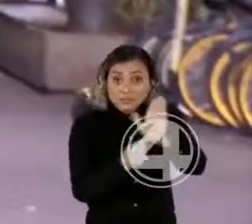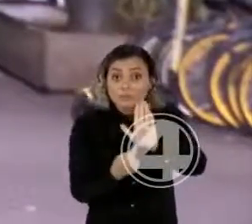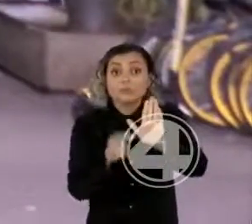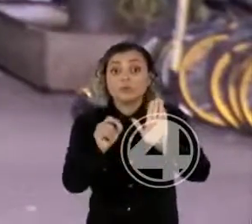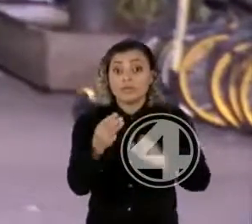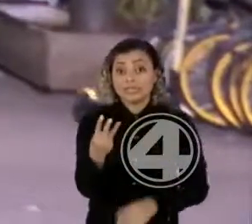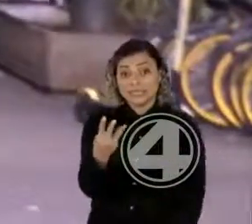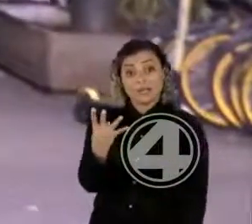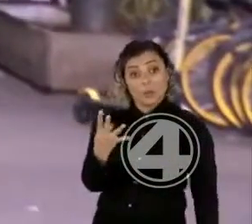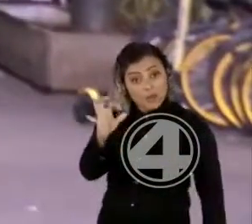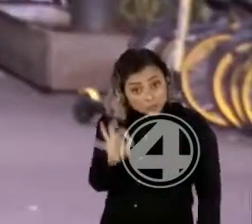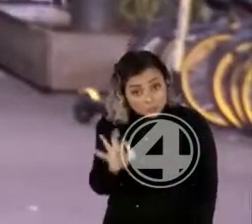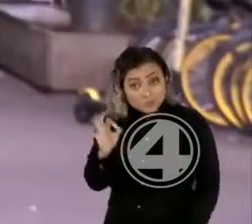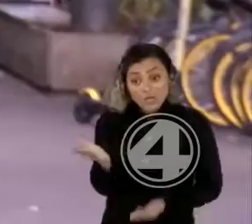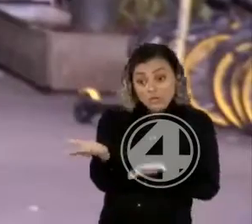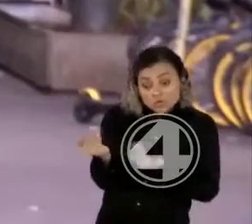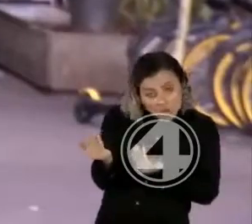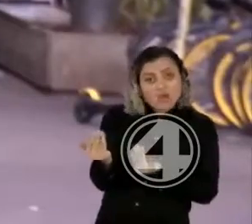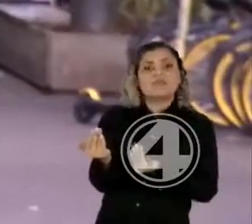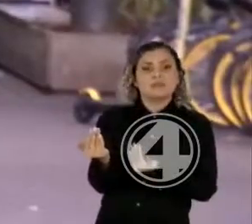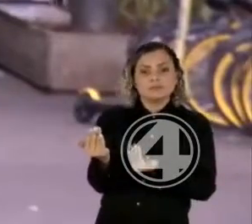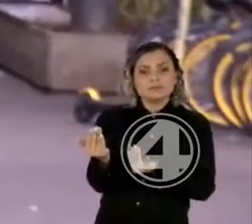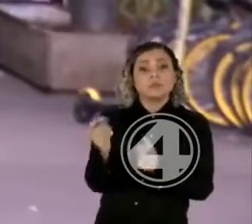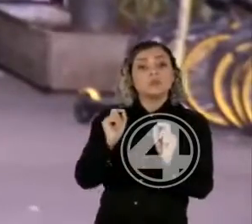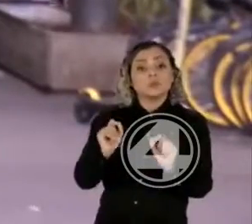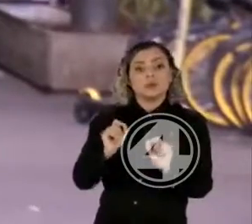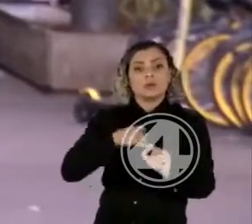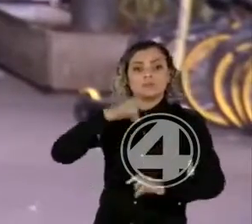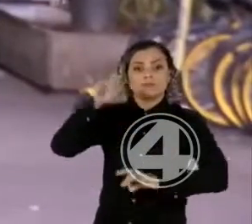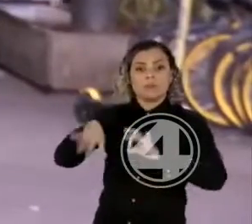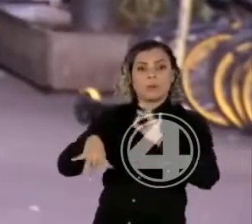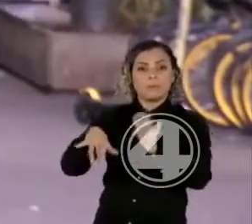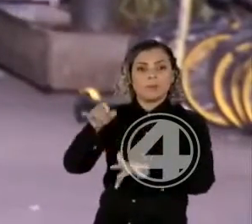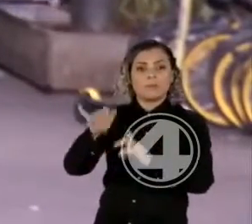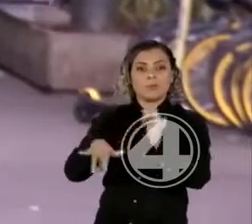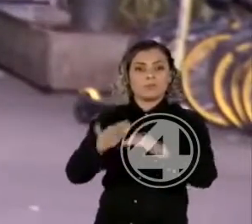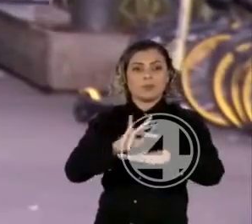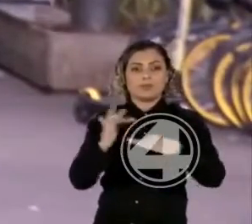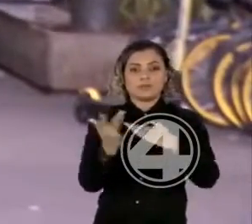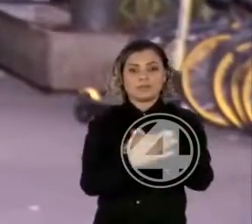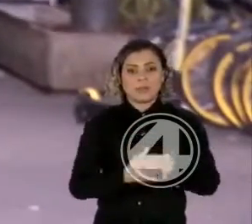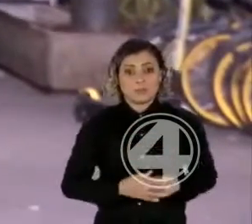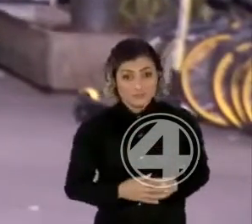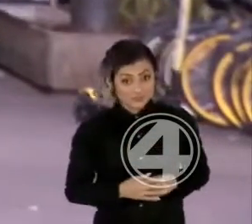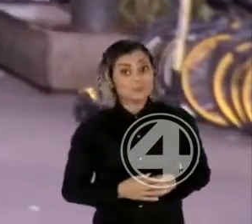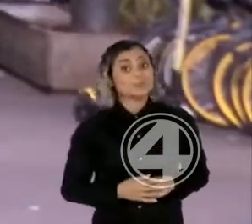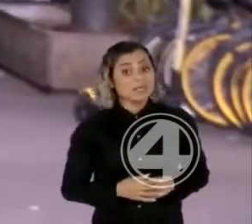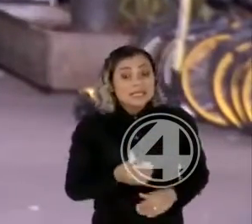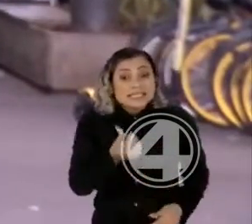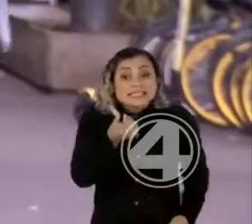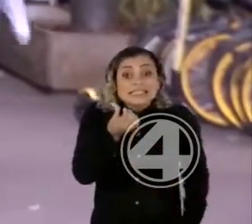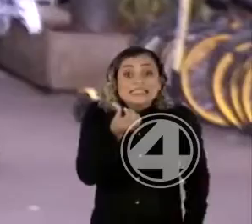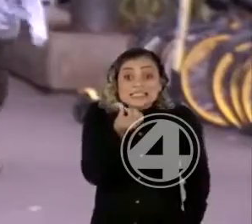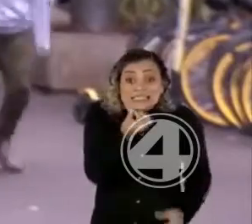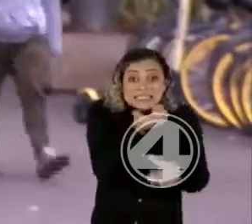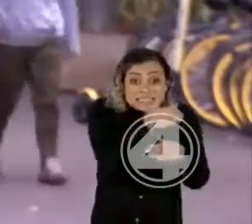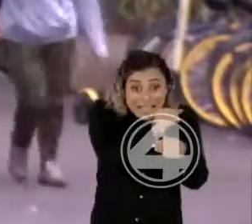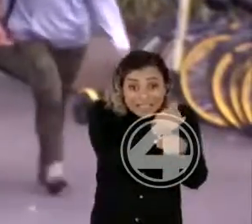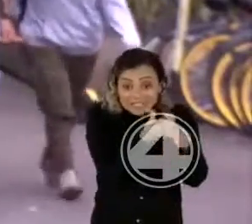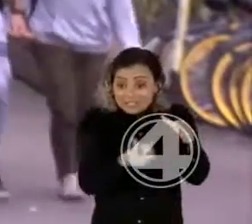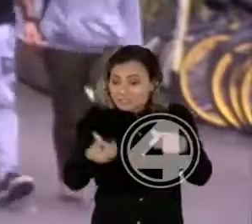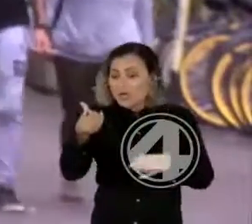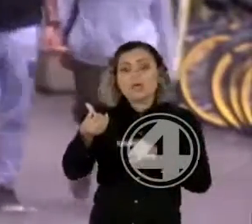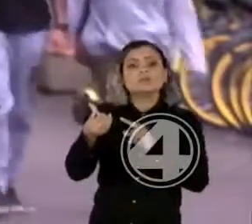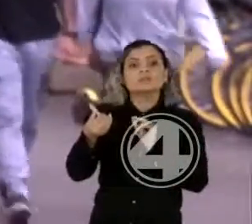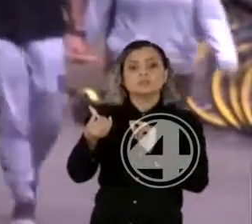que 34% dos jovens simplesmente abandonaram as redes sociais e pelo menos 6 em cada 10,